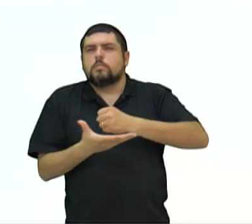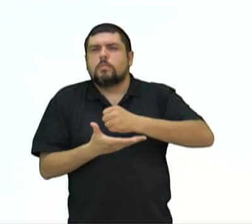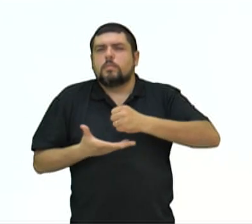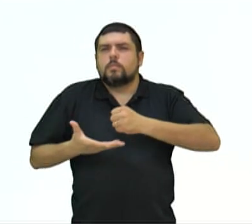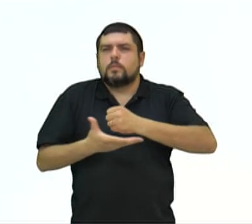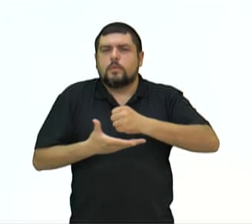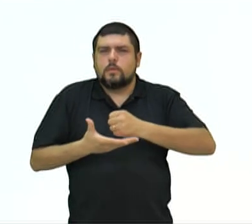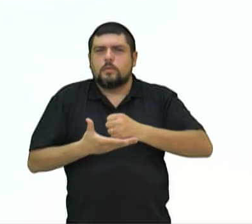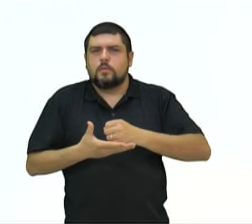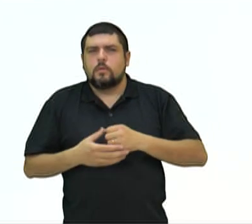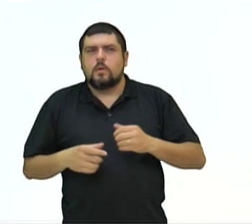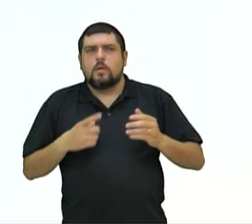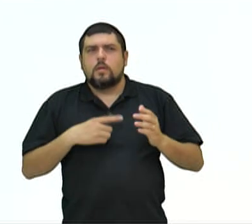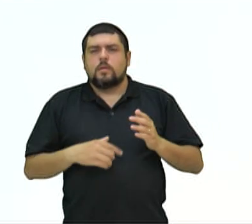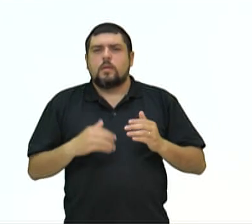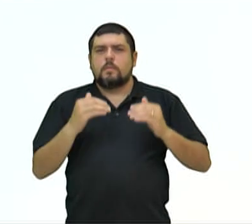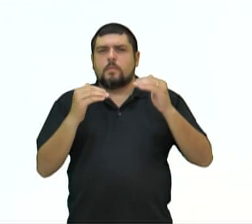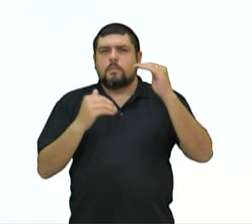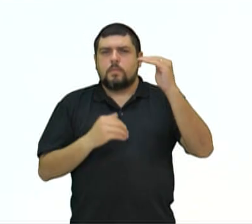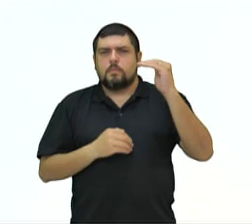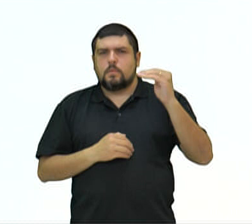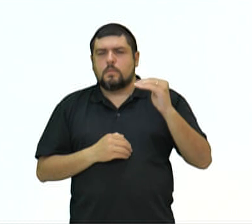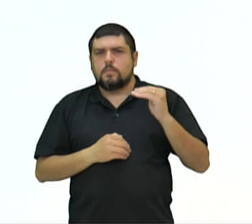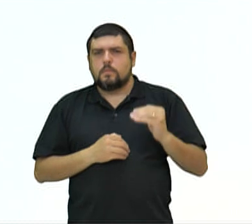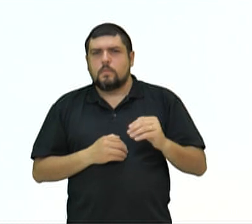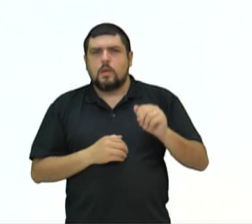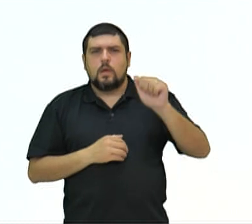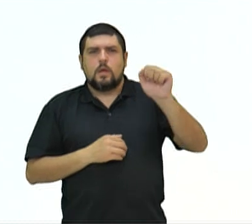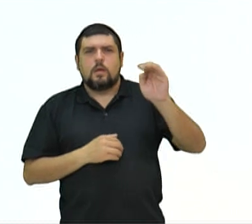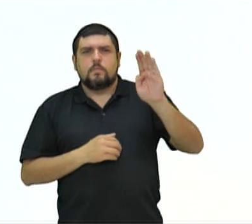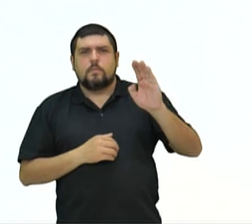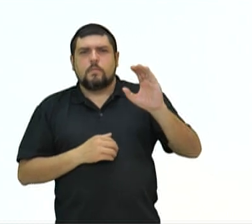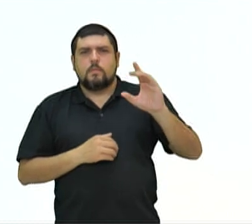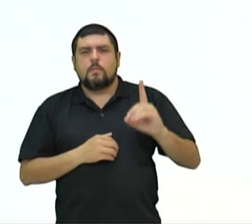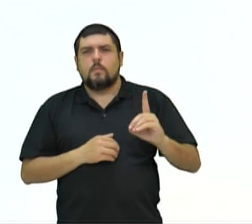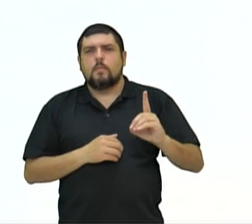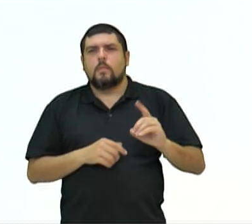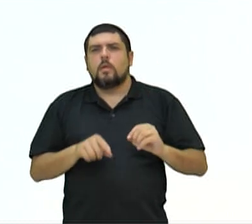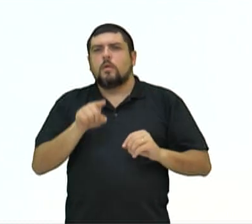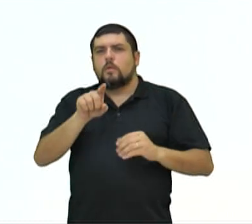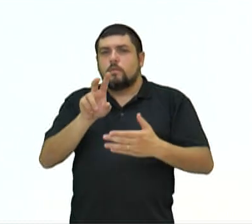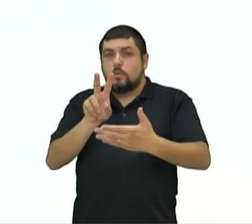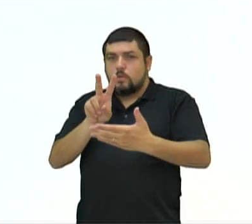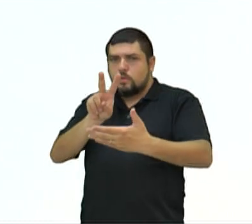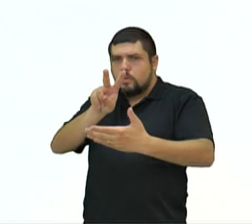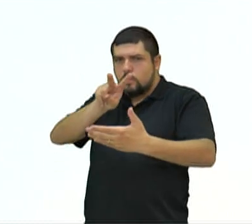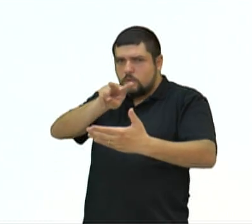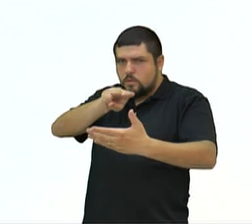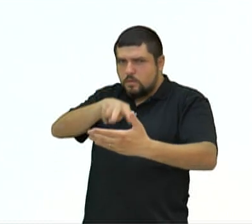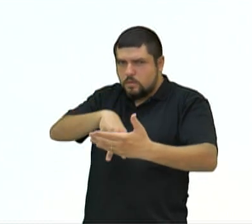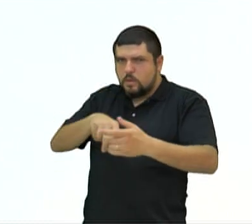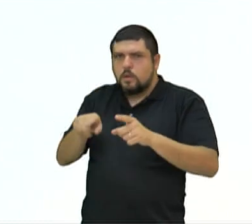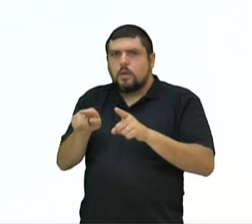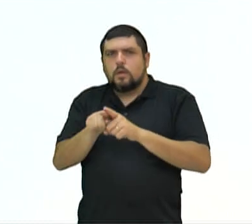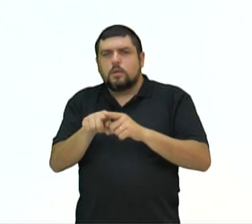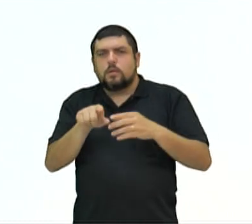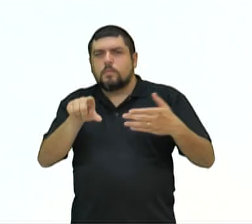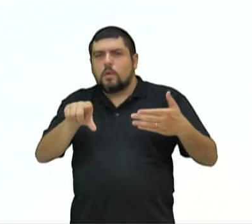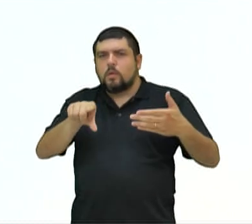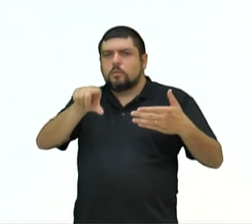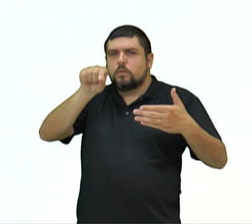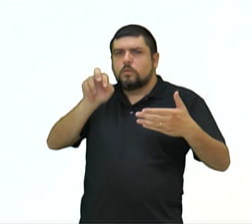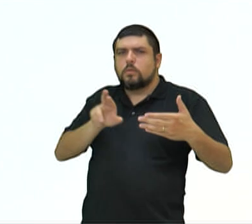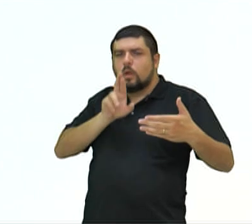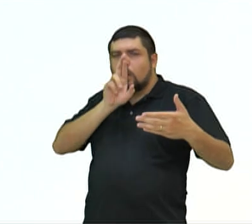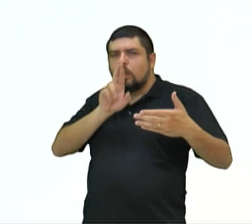Nós temos ali uma listinha de movimentos e a ideia é que você dê uma lida e marque o movimento ou